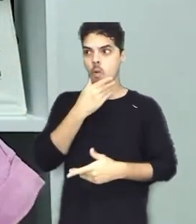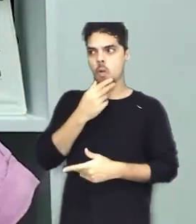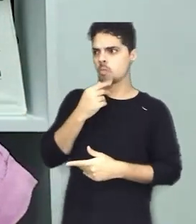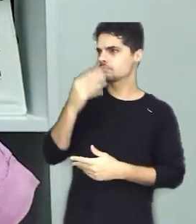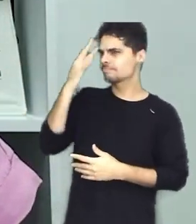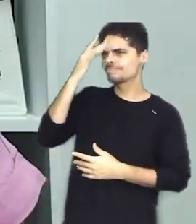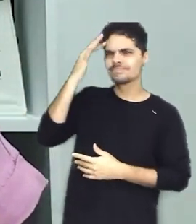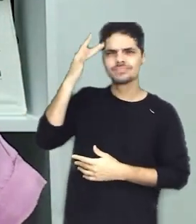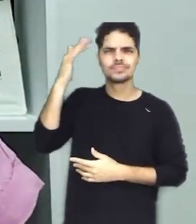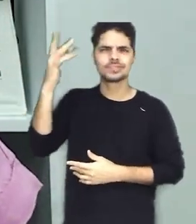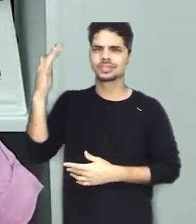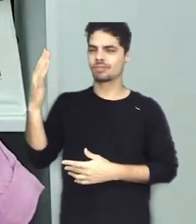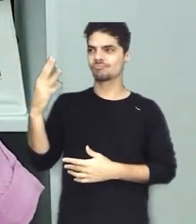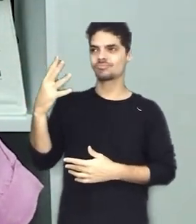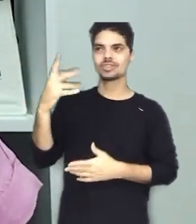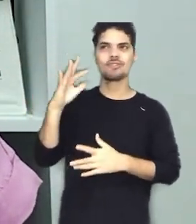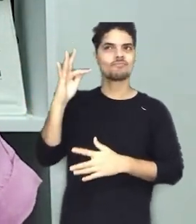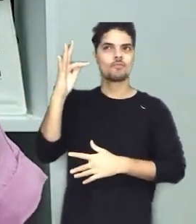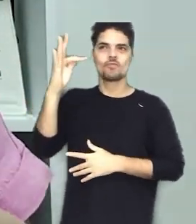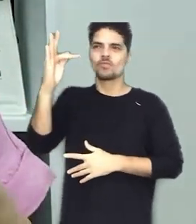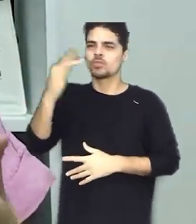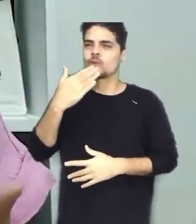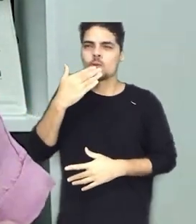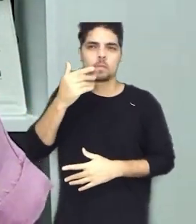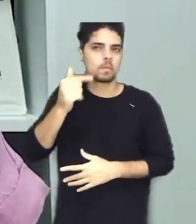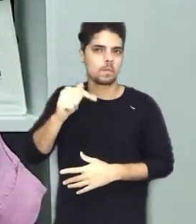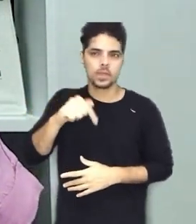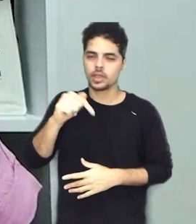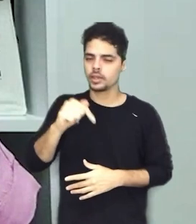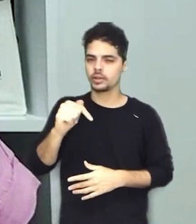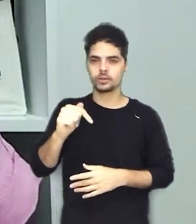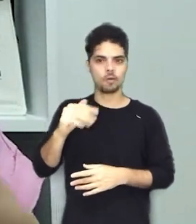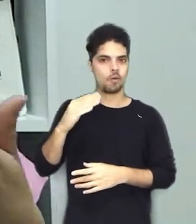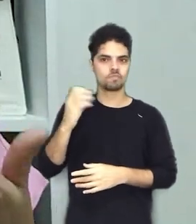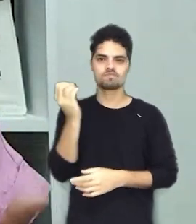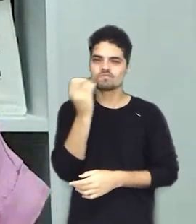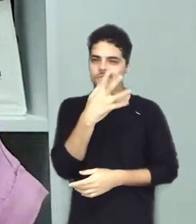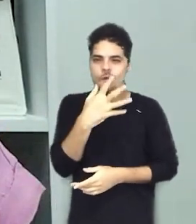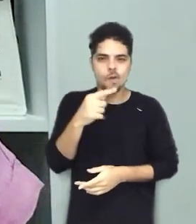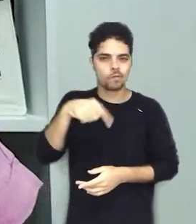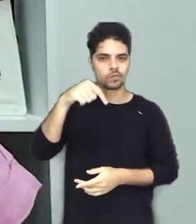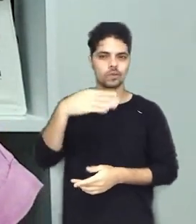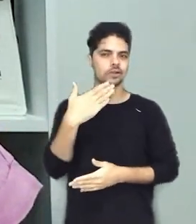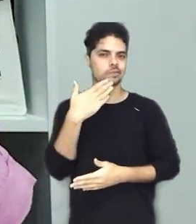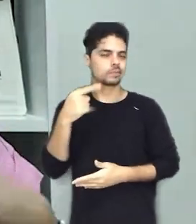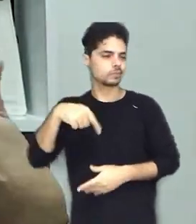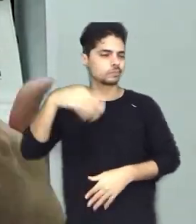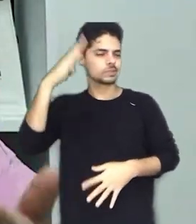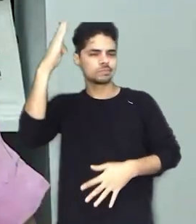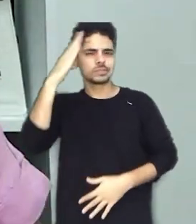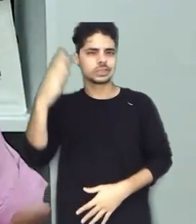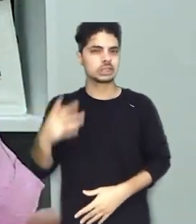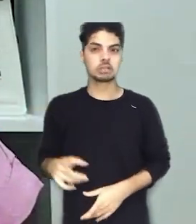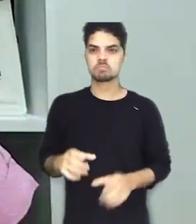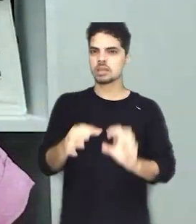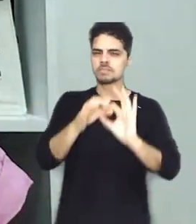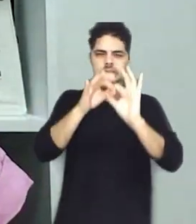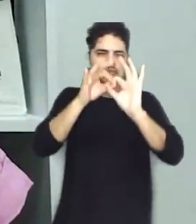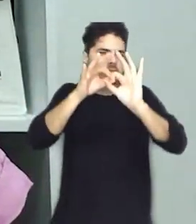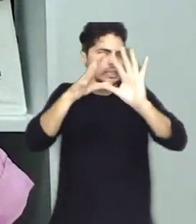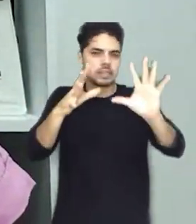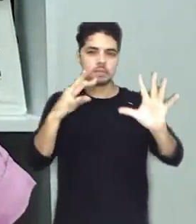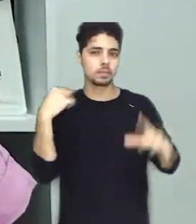homens daquela época sonhassem com um futuro melhor, com um futuro novo, ou seja, um futuro com